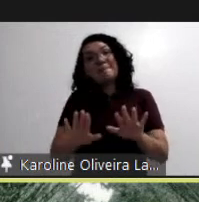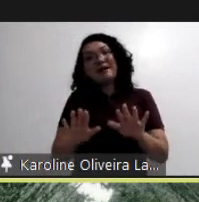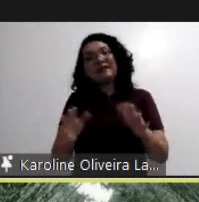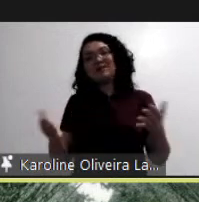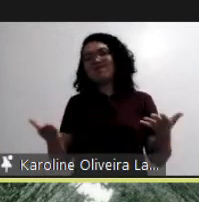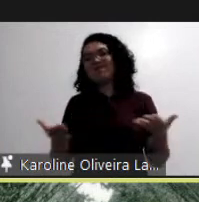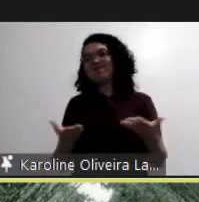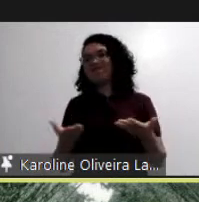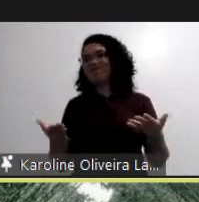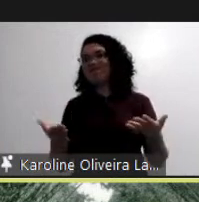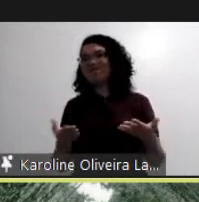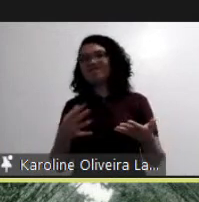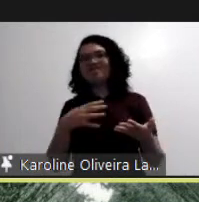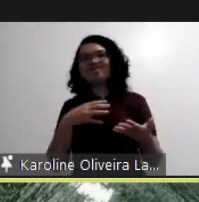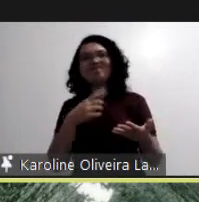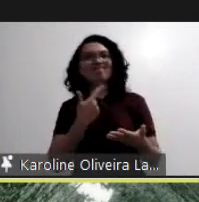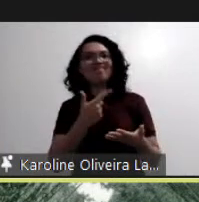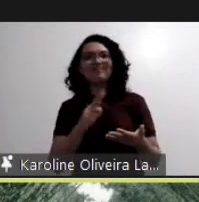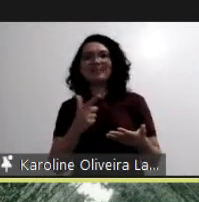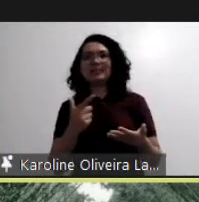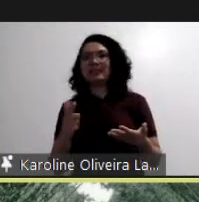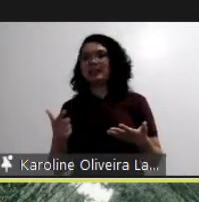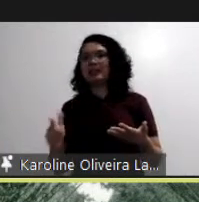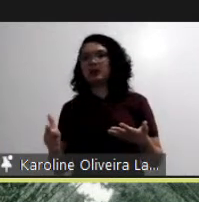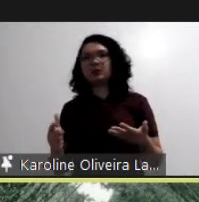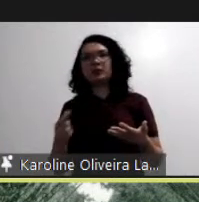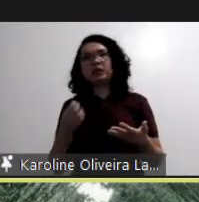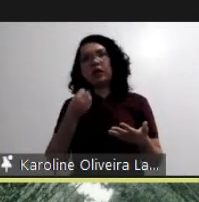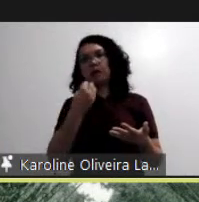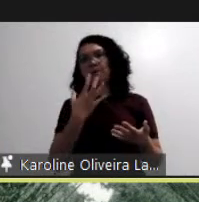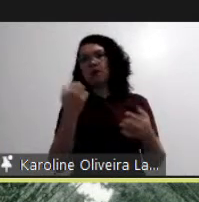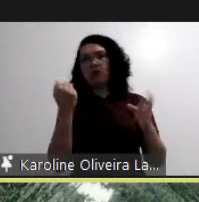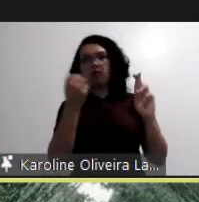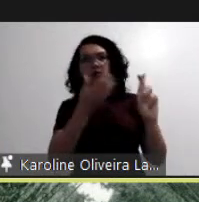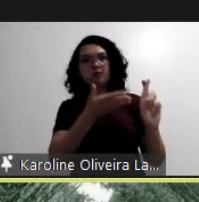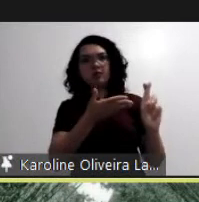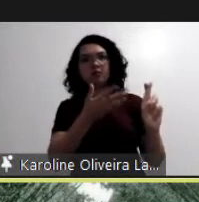Estivemos organizando, por exemplo, colóquios, palestras com o Jean-Louis